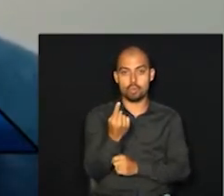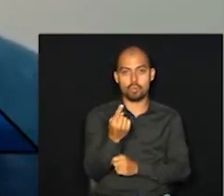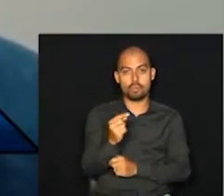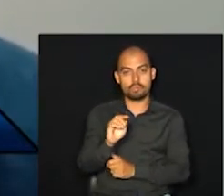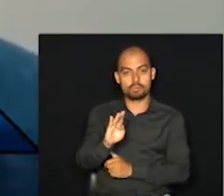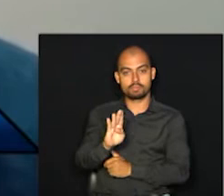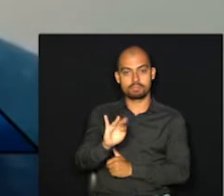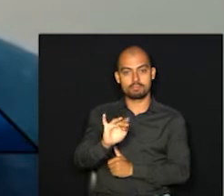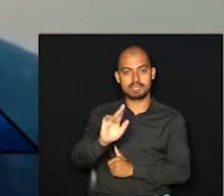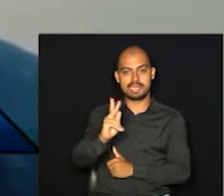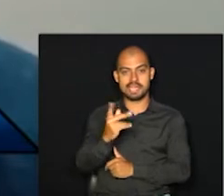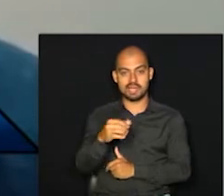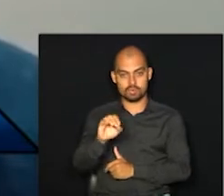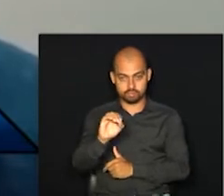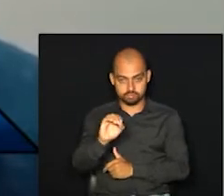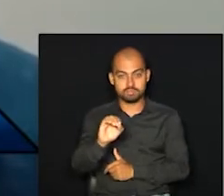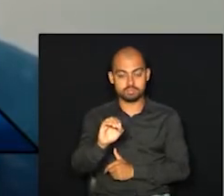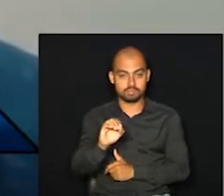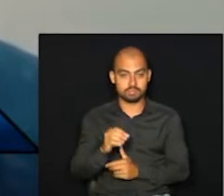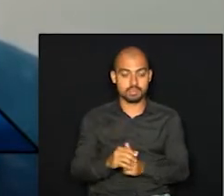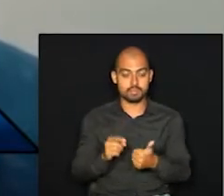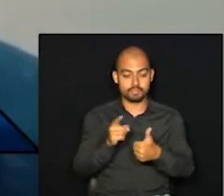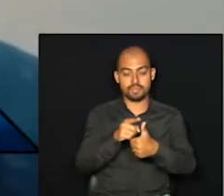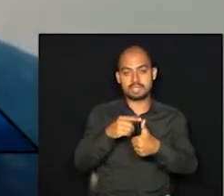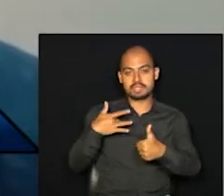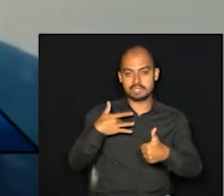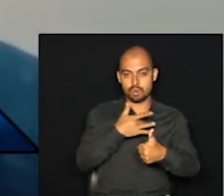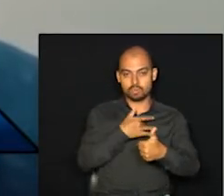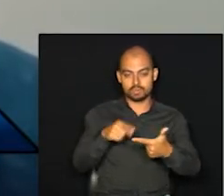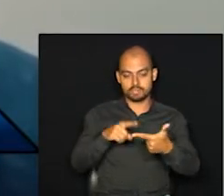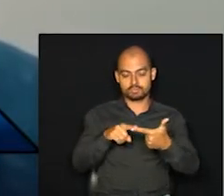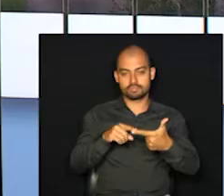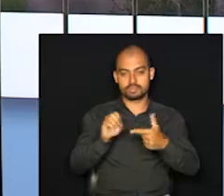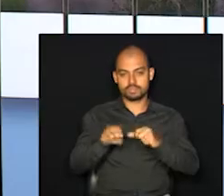terceiro orçamento. Primeiro saúde, educação, depois Campreb.